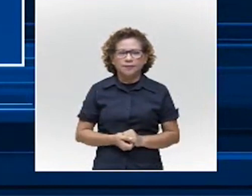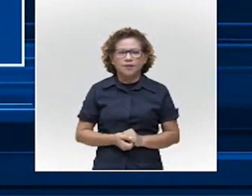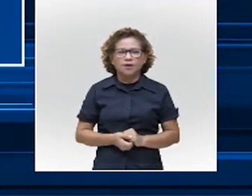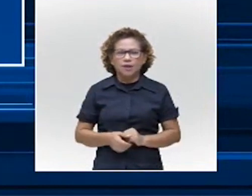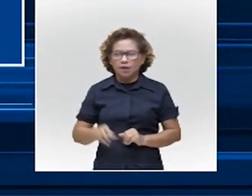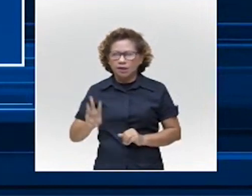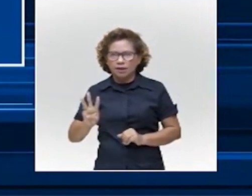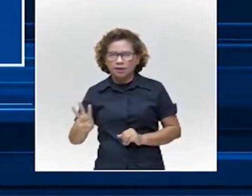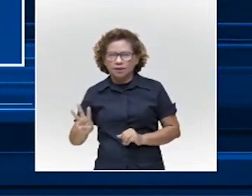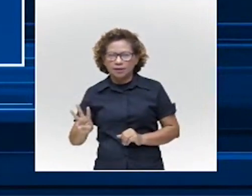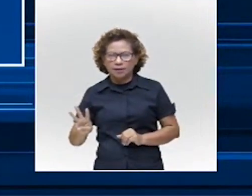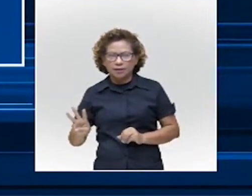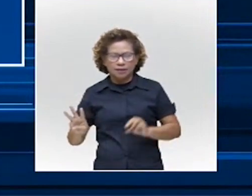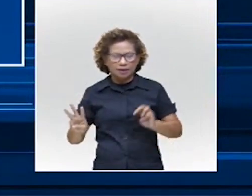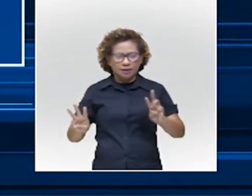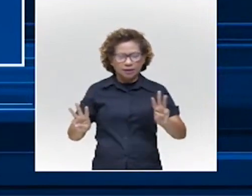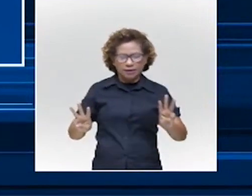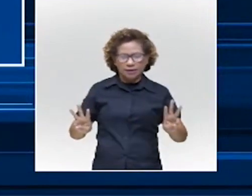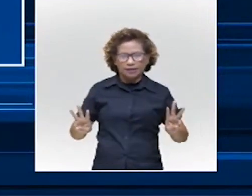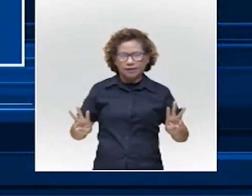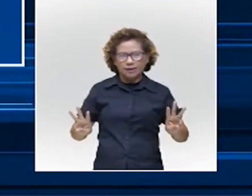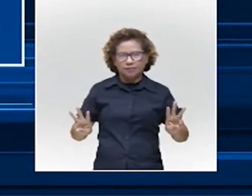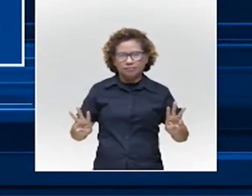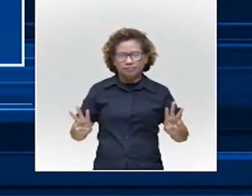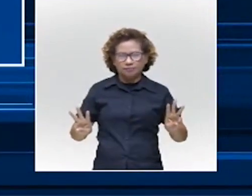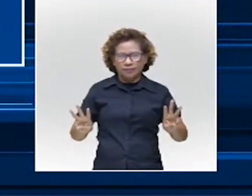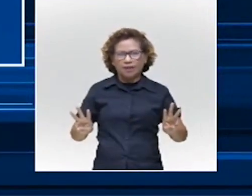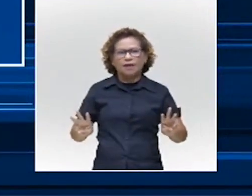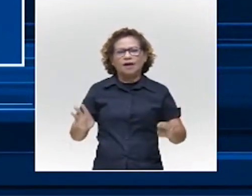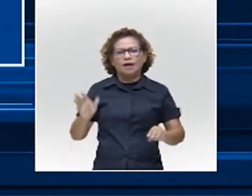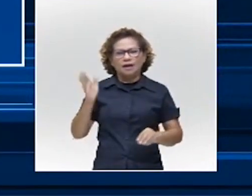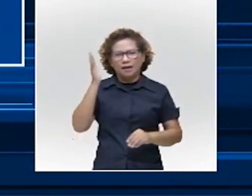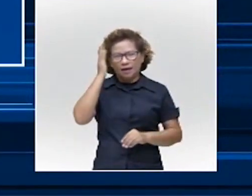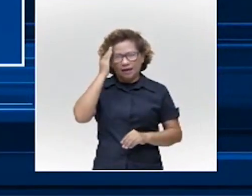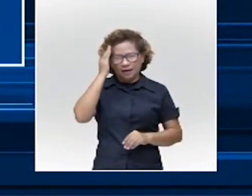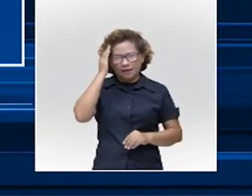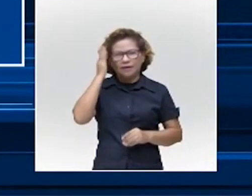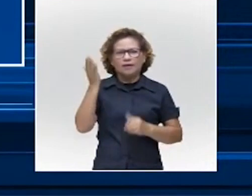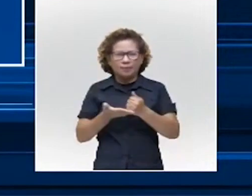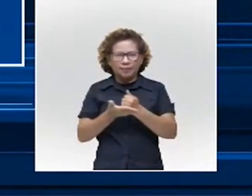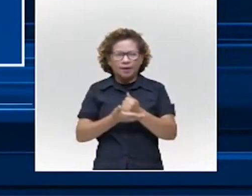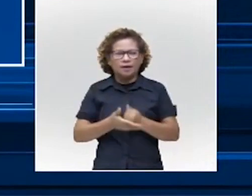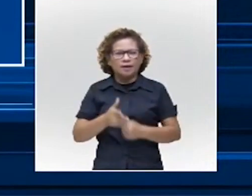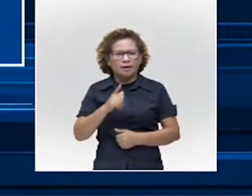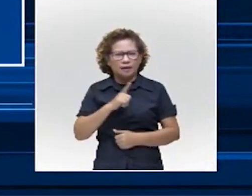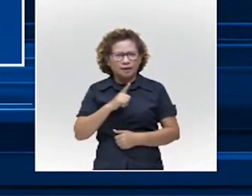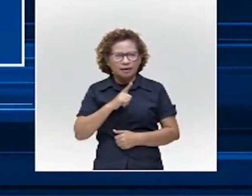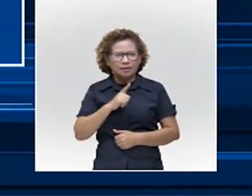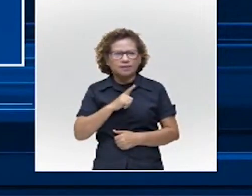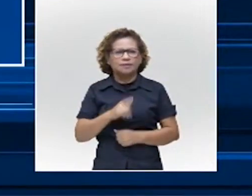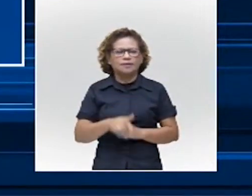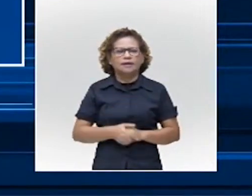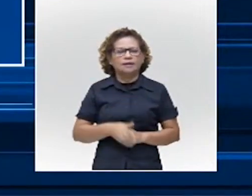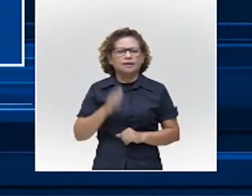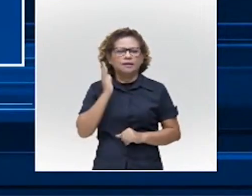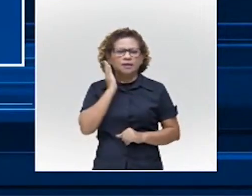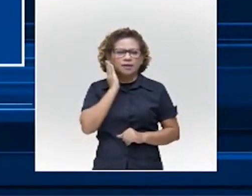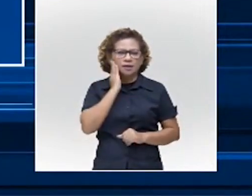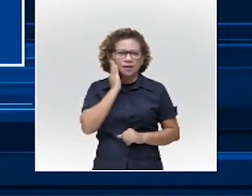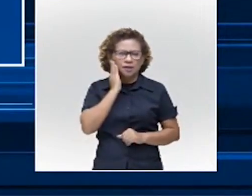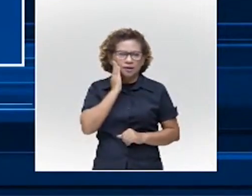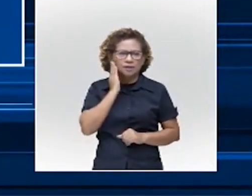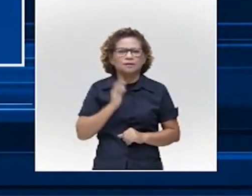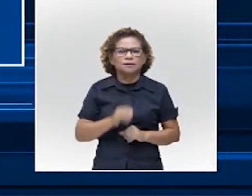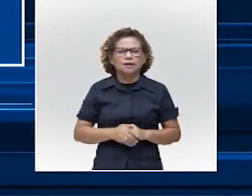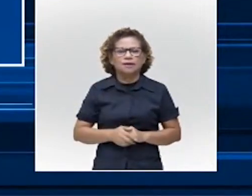3 e aqui também é 3. Agora sim, o nosso triângulo retângulo, eu sei quanto é que